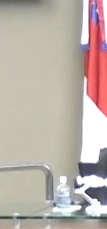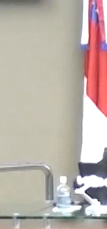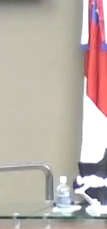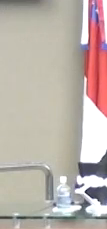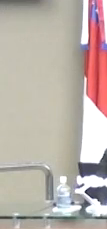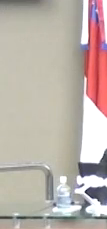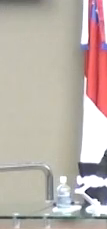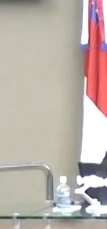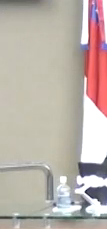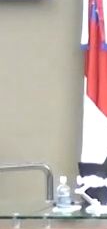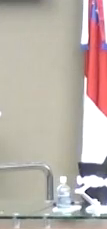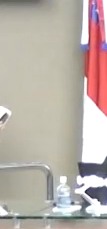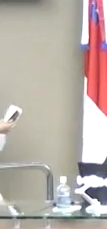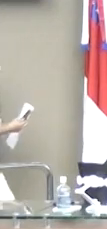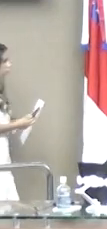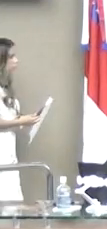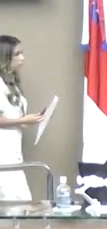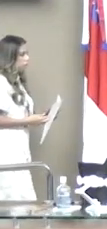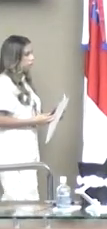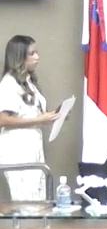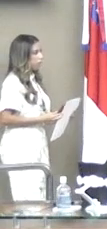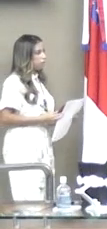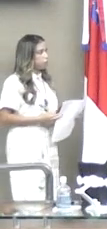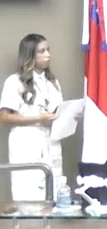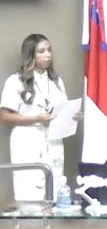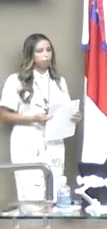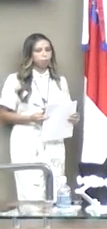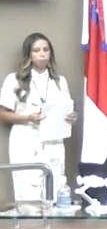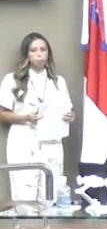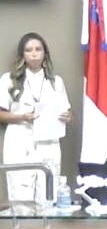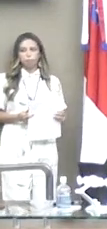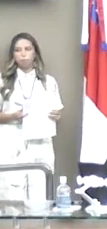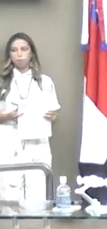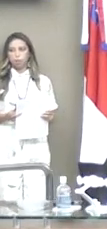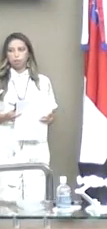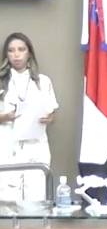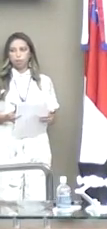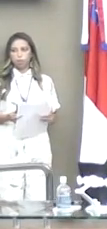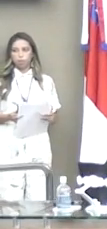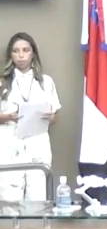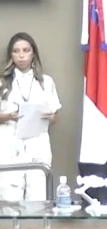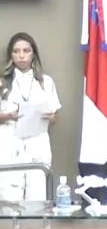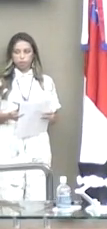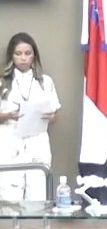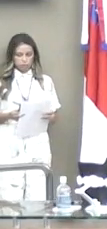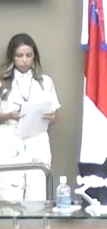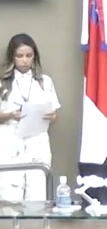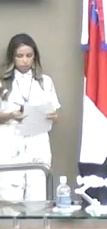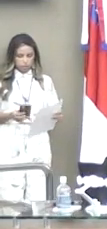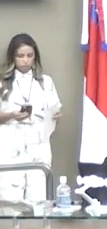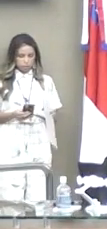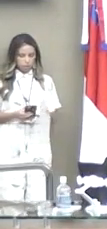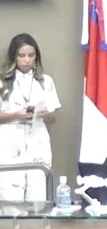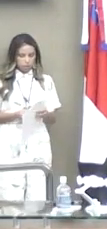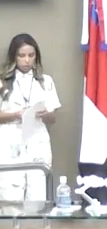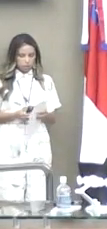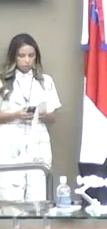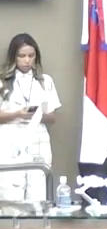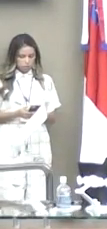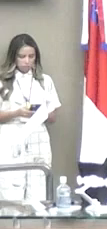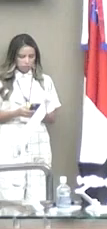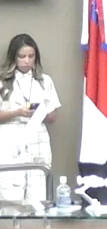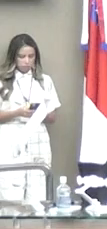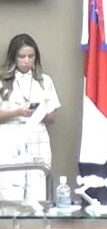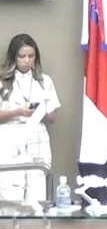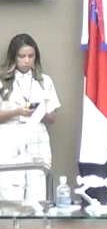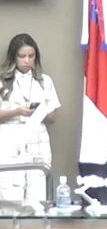amazonense, declaro aberta a sessão do dia 7 de fevereiro de 2023. Registro a